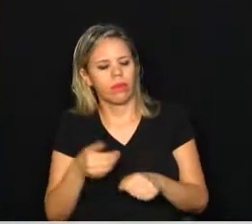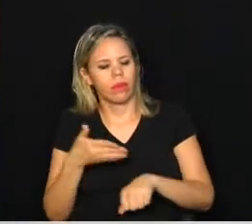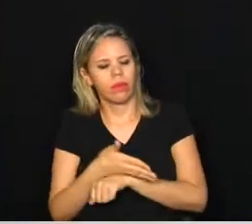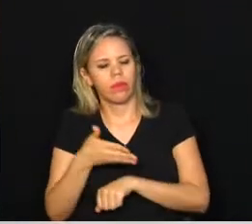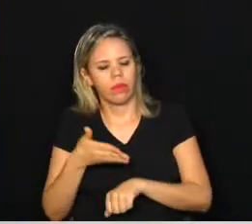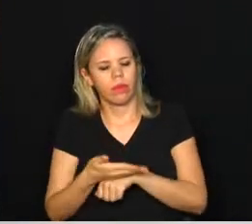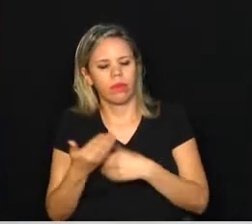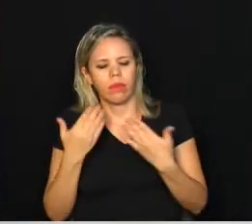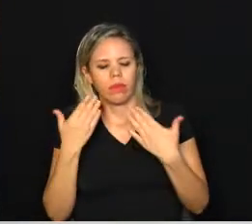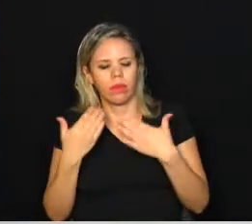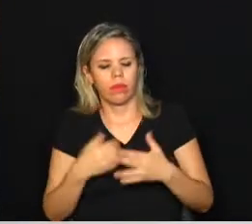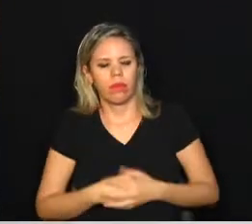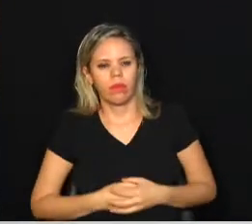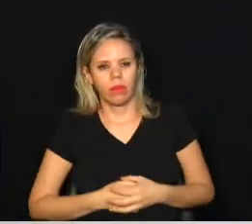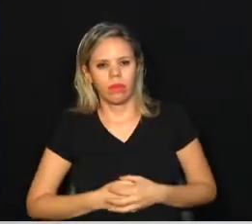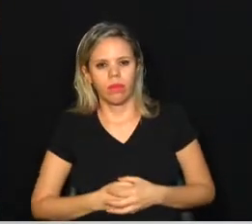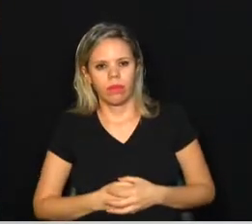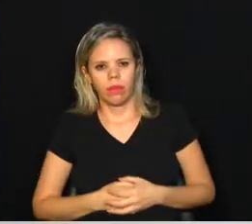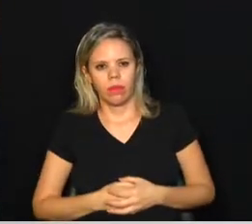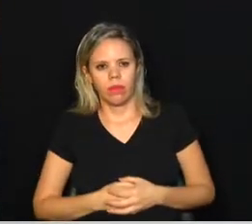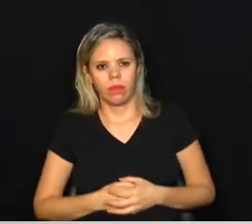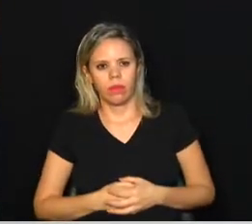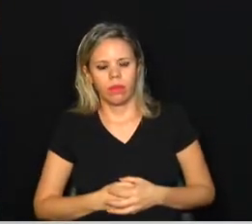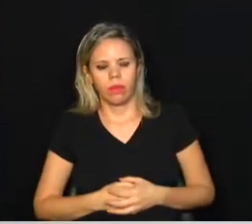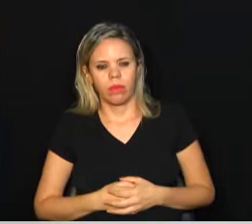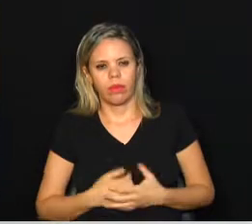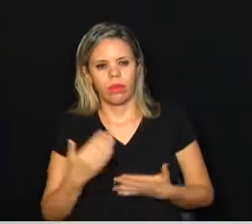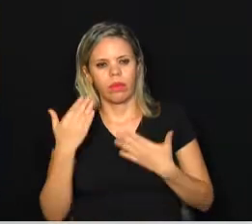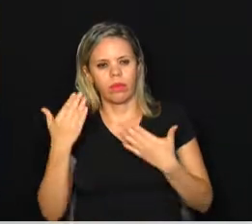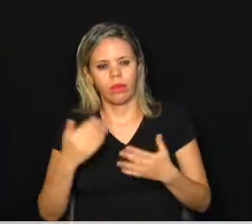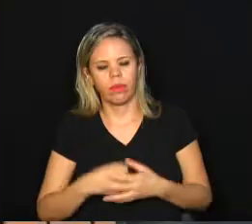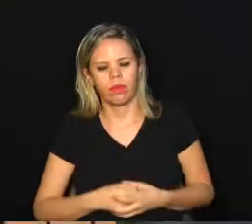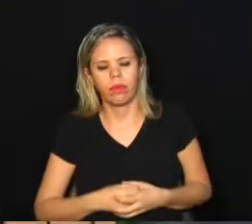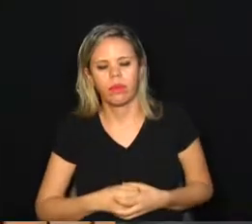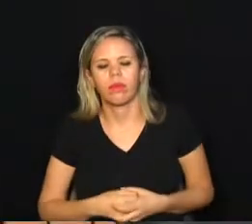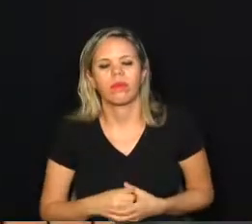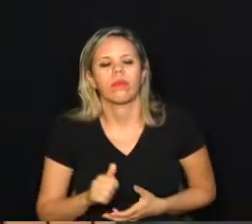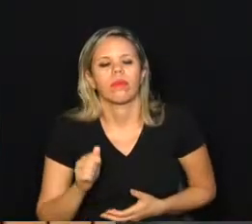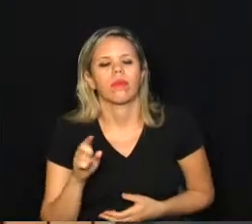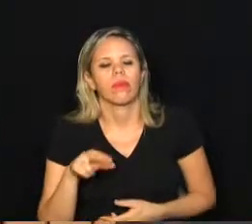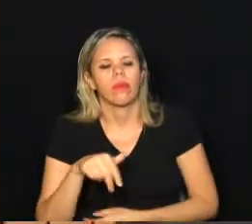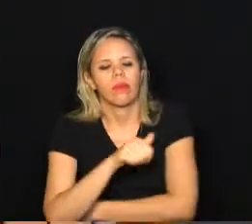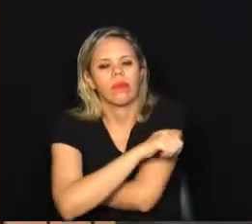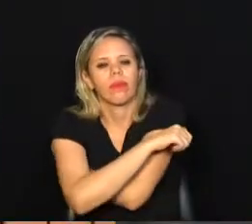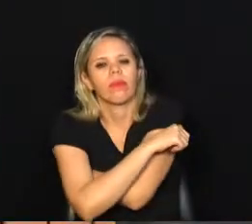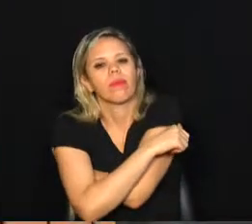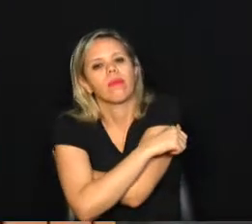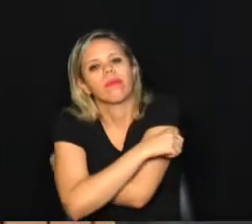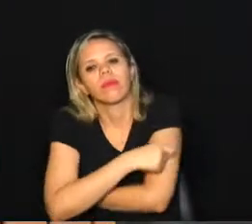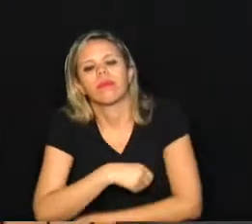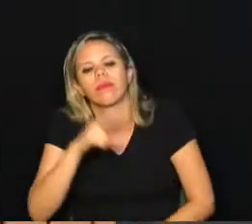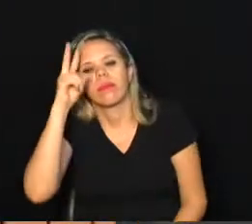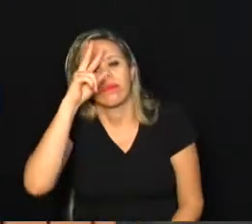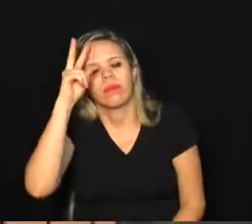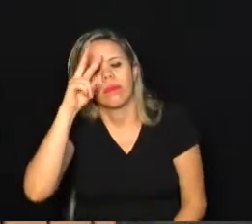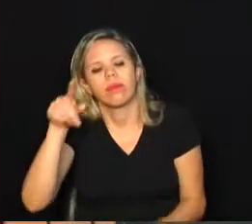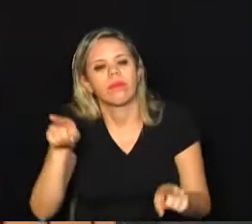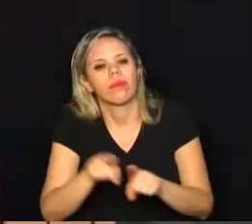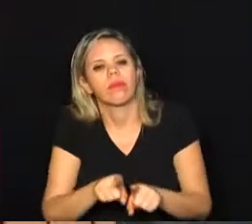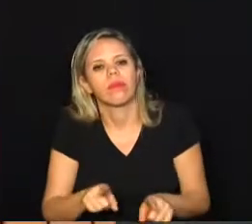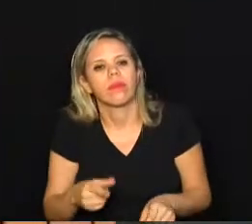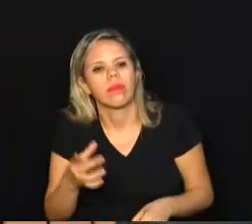da discussão. Eu que agradeço, Adriana. Eu quero lembrar que também